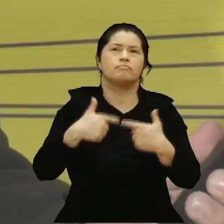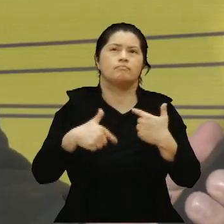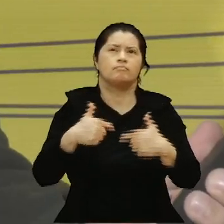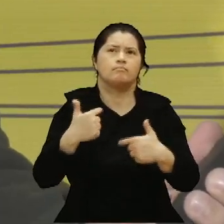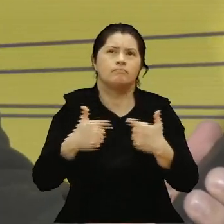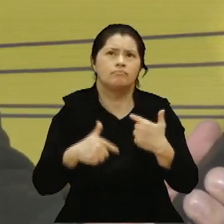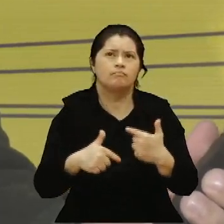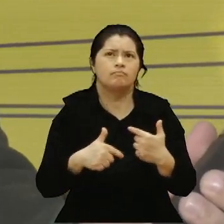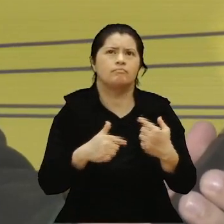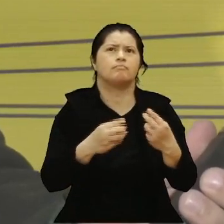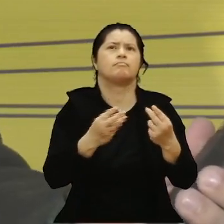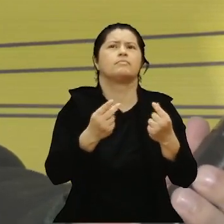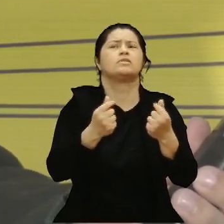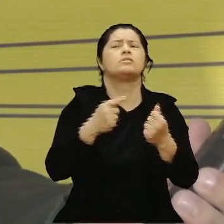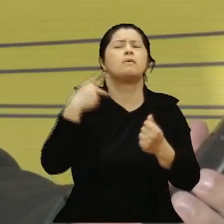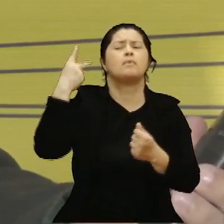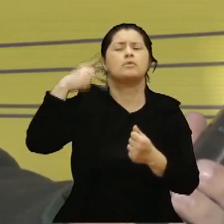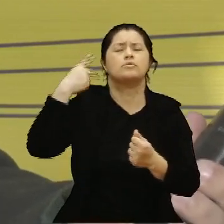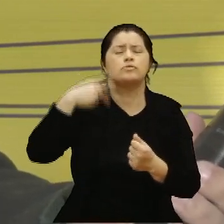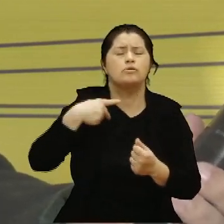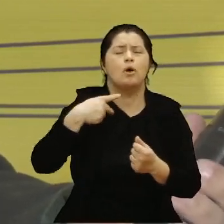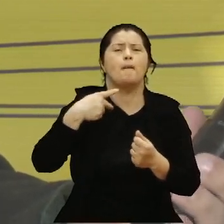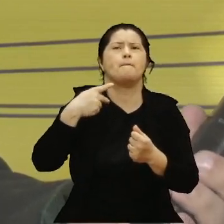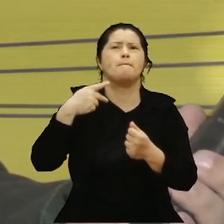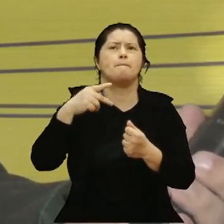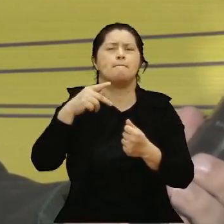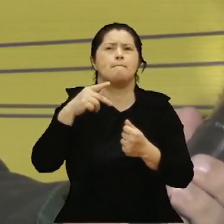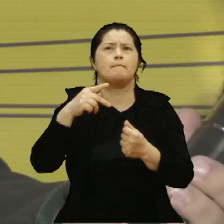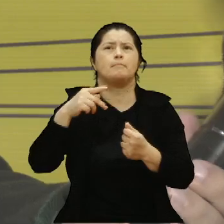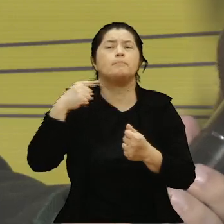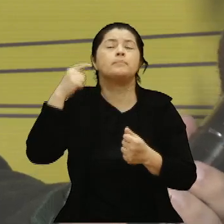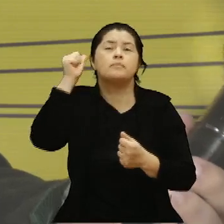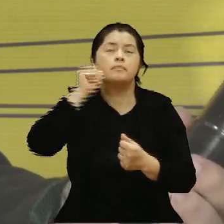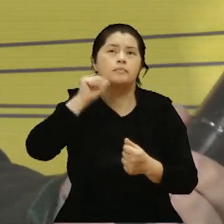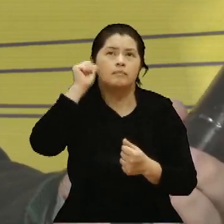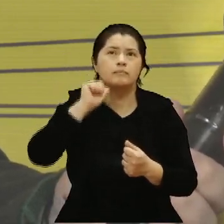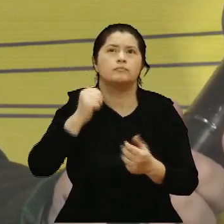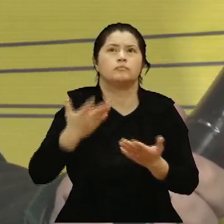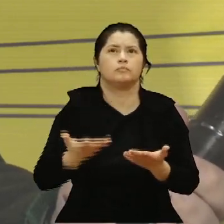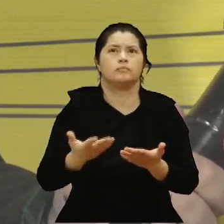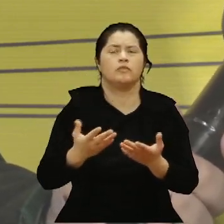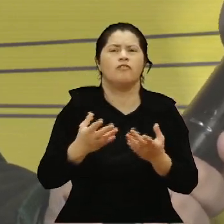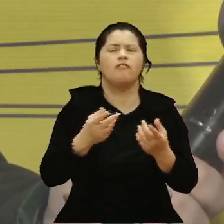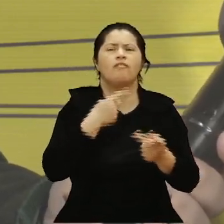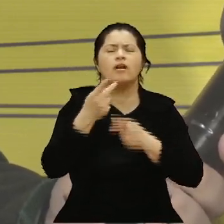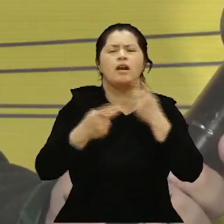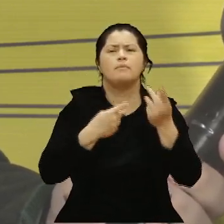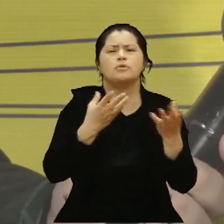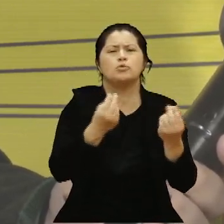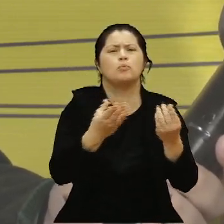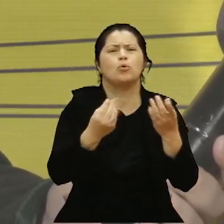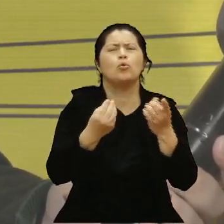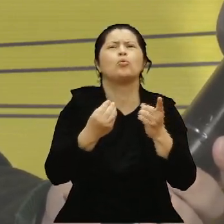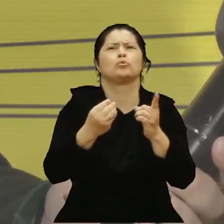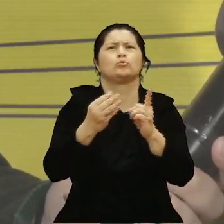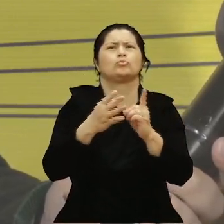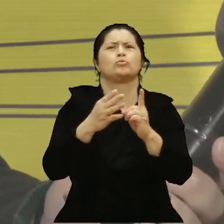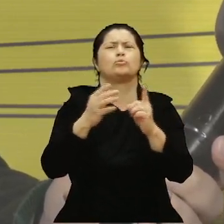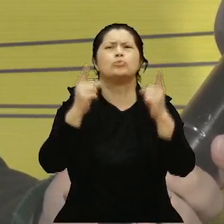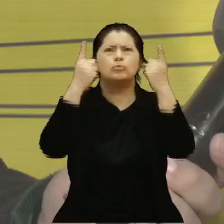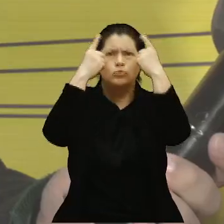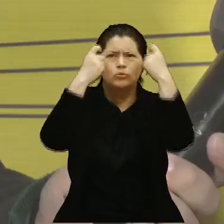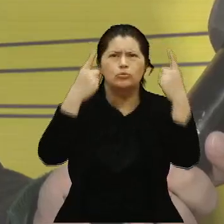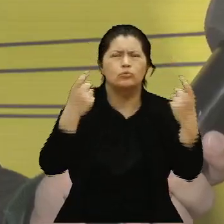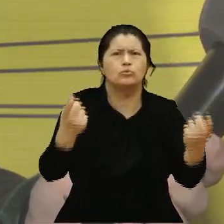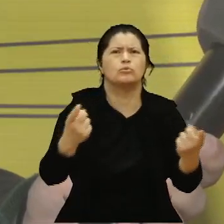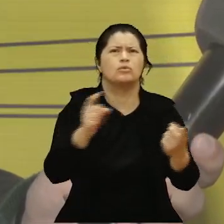a questão de políticas públicas para as mulheres, porque nós falamos muito sobre a violência, mas não basta